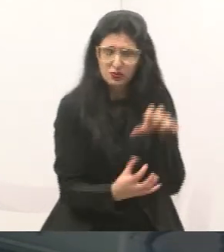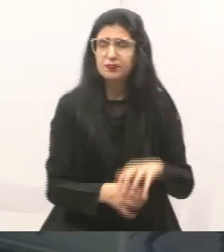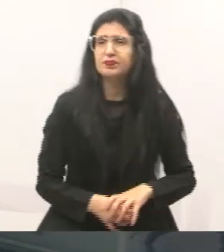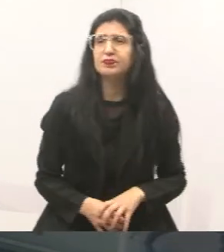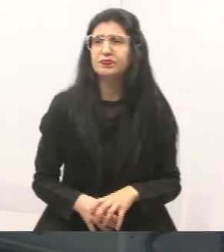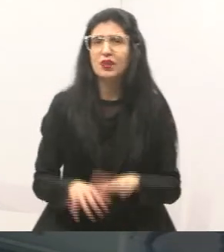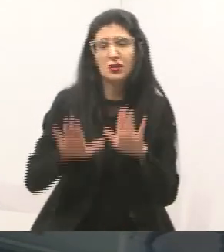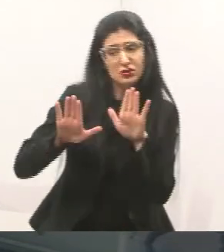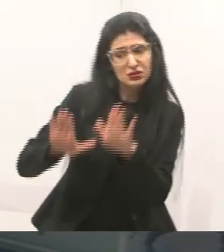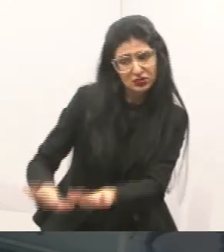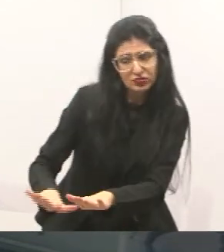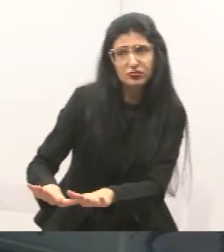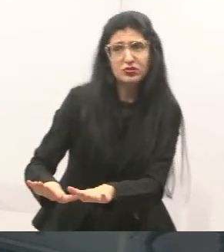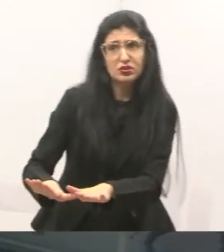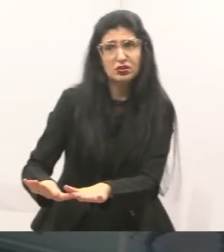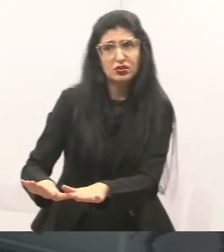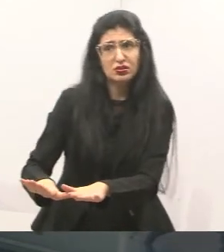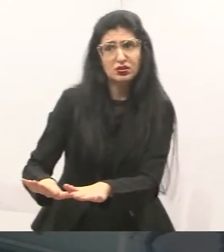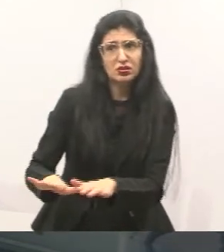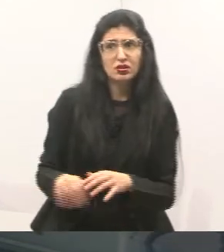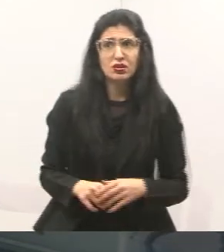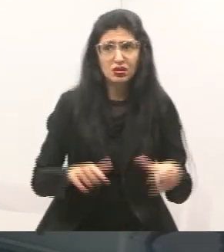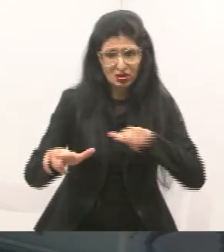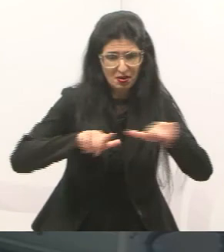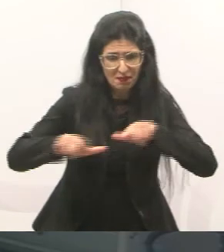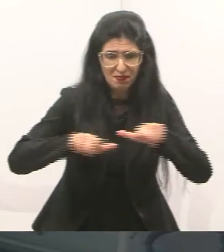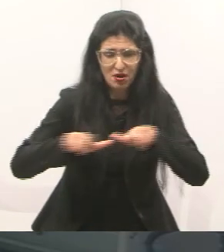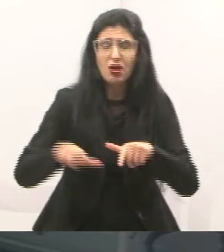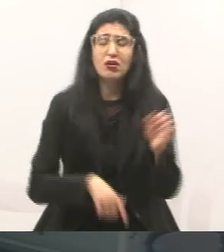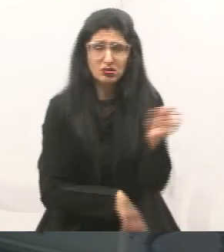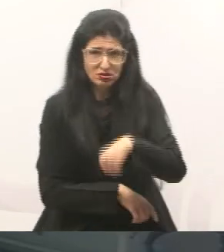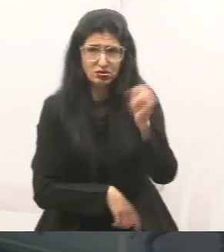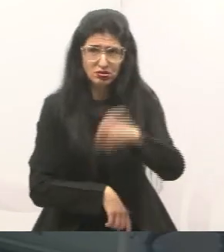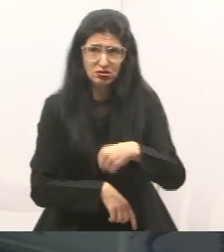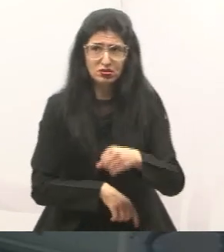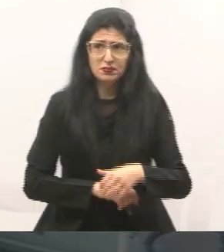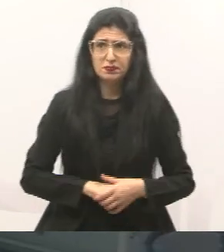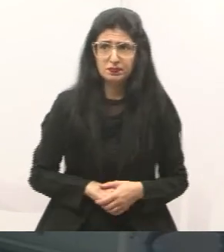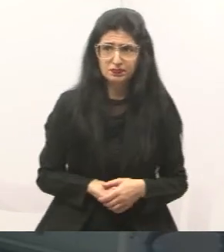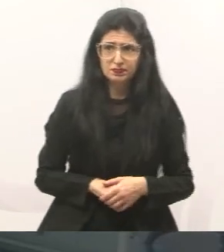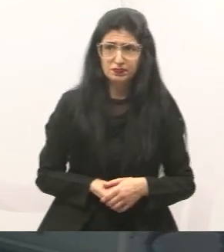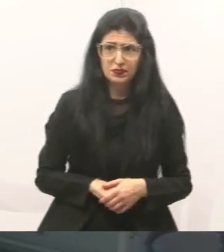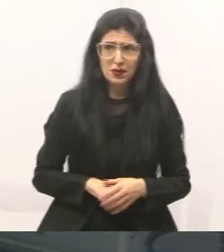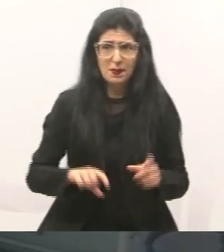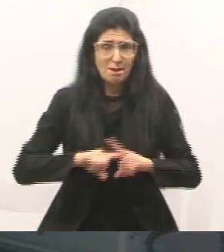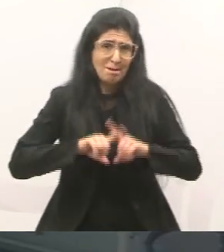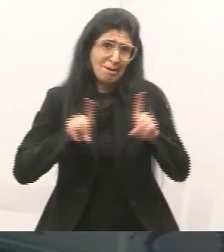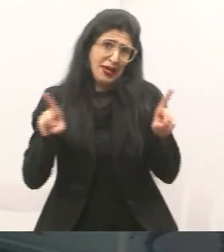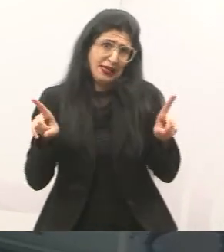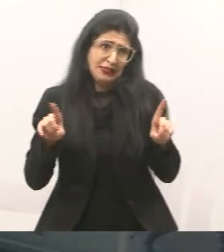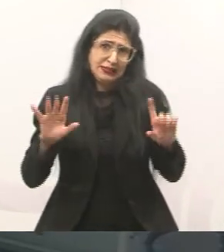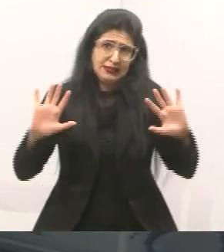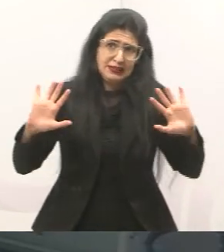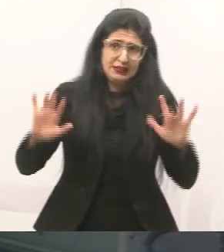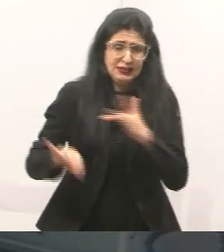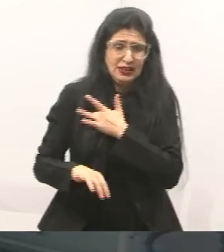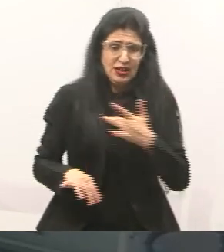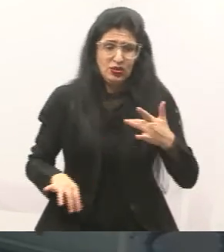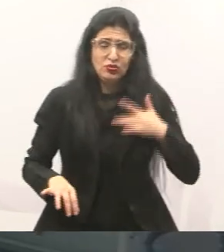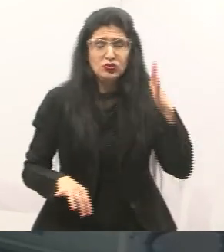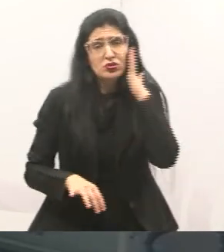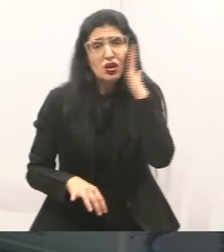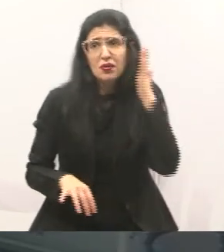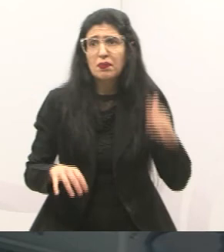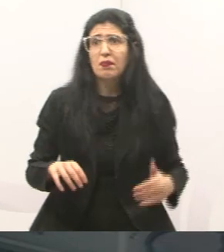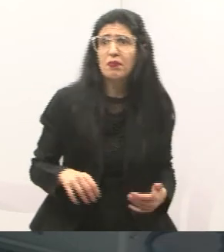setores e suas secretarias, também trabalhando em risco ou não, né? Na saúde temos até